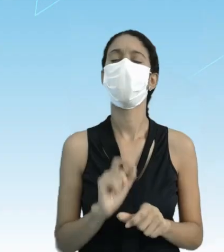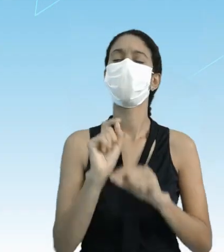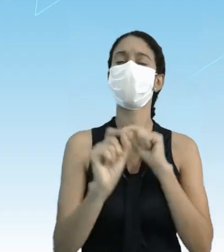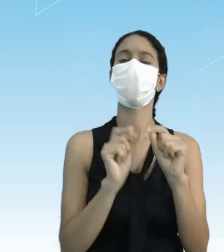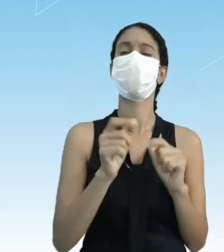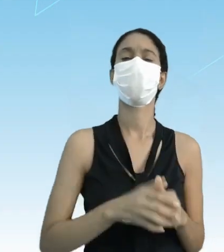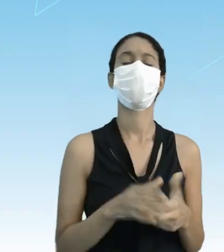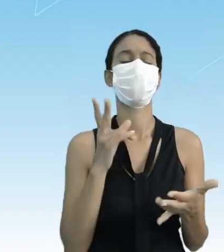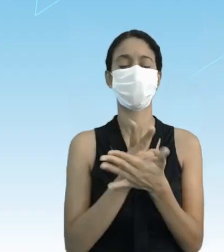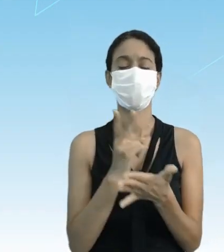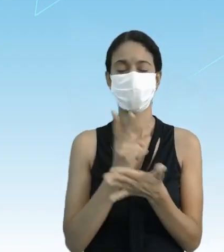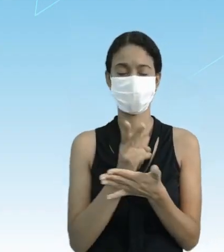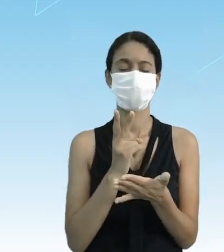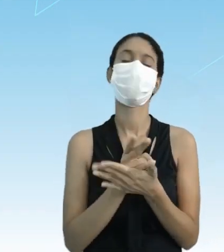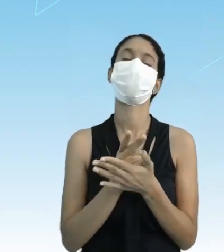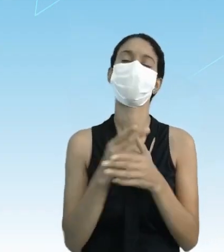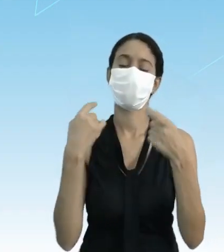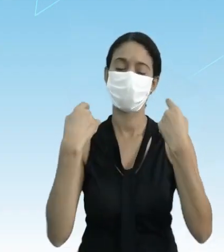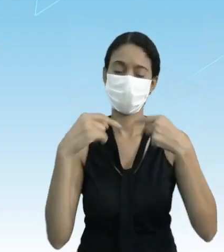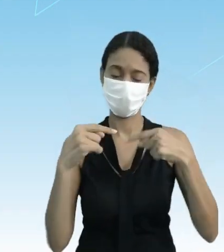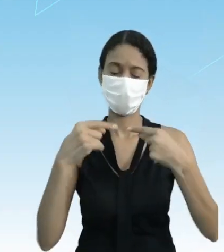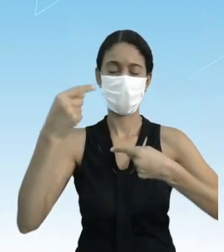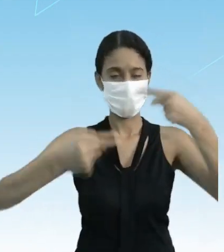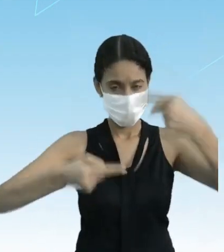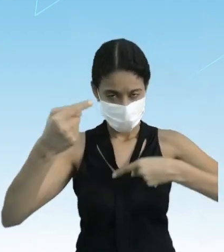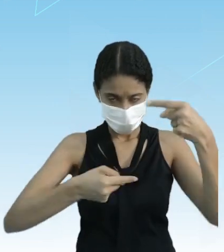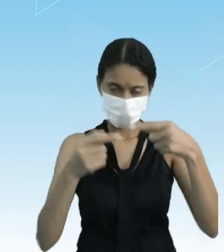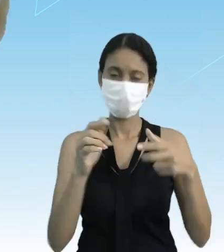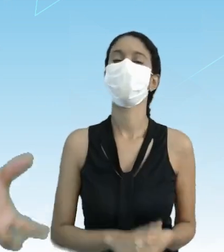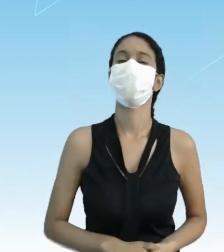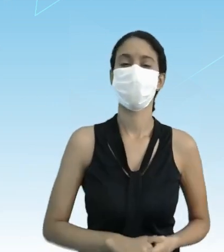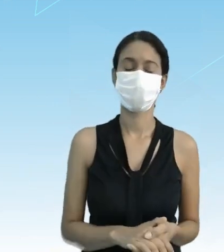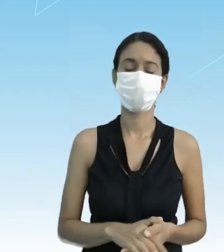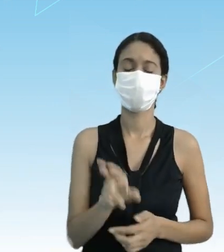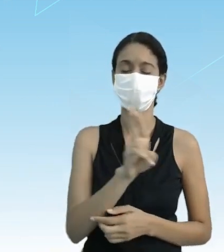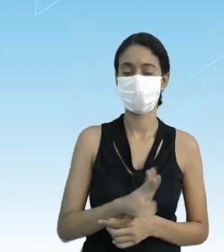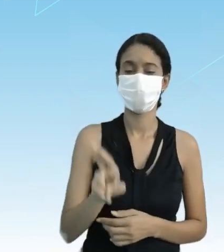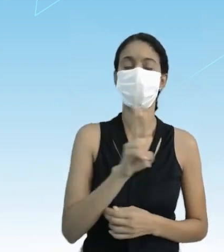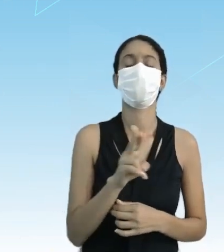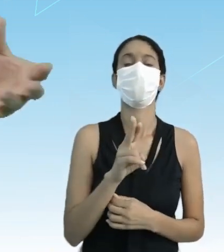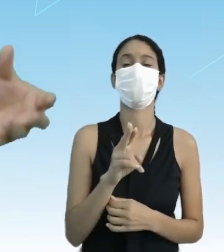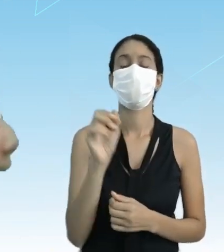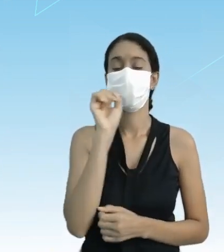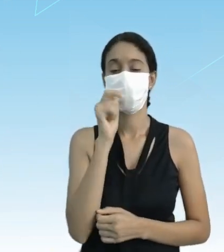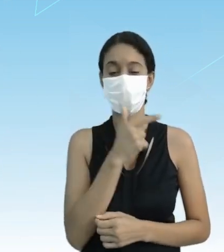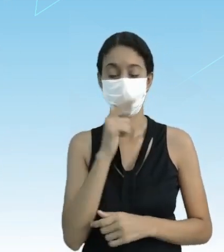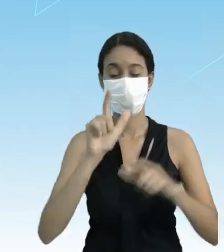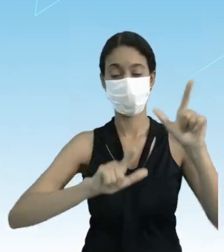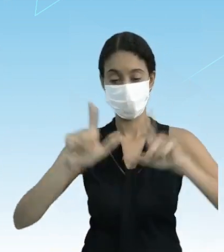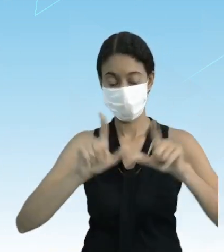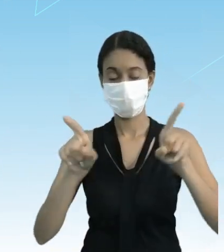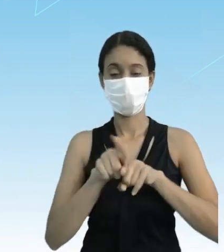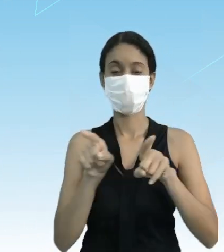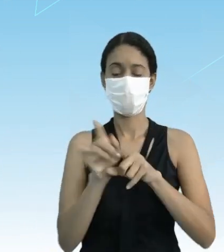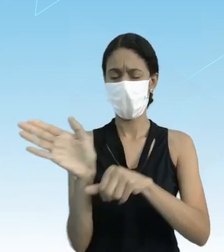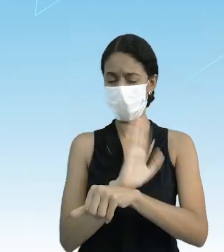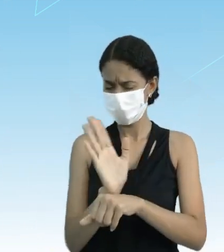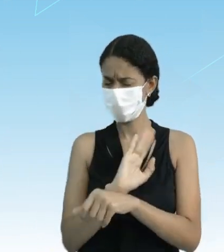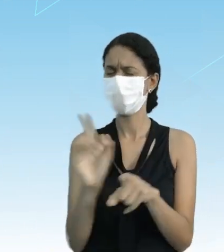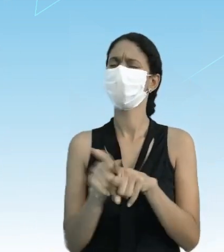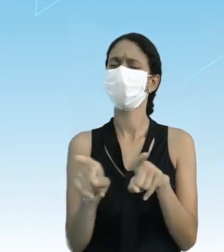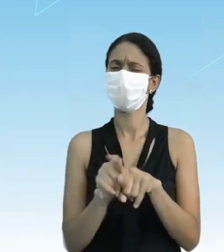plágio, evitar, certo? Mas agora aqui, vamos conhecer um pouco o que é paródia. A gente já sabe que parafrasear, o